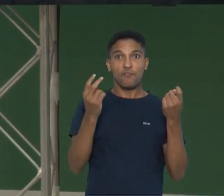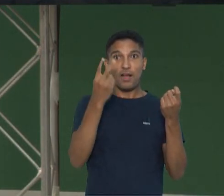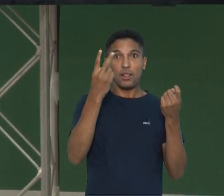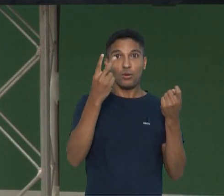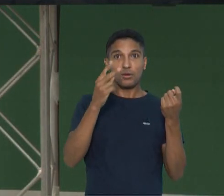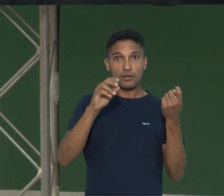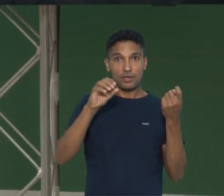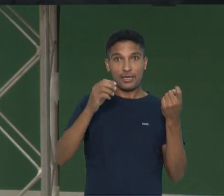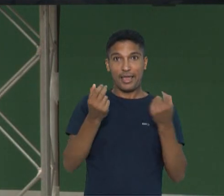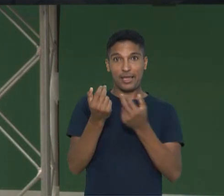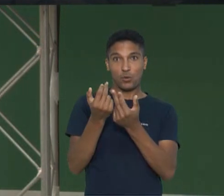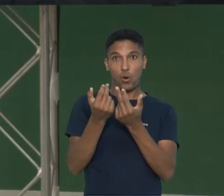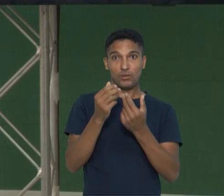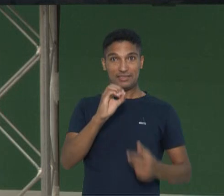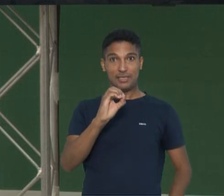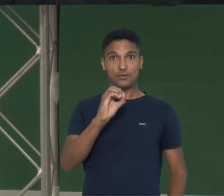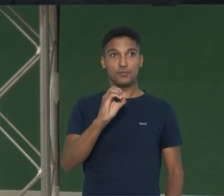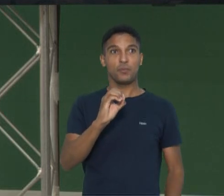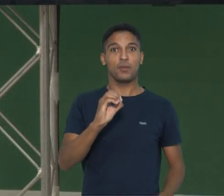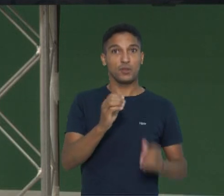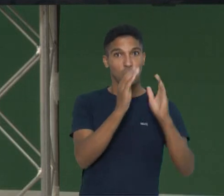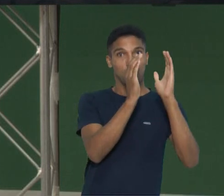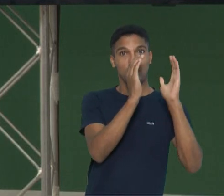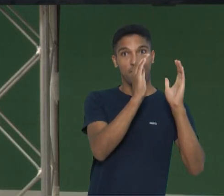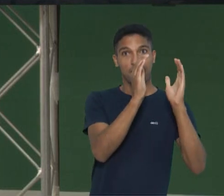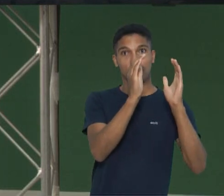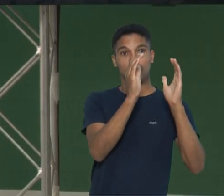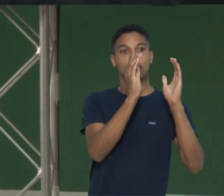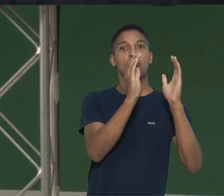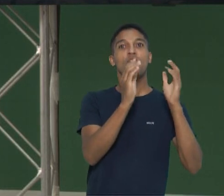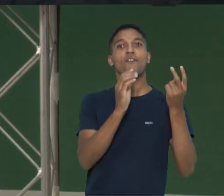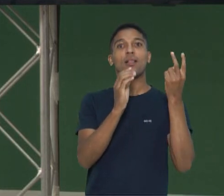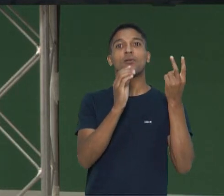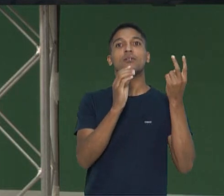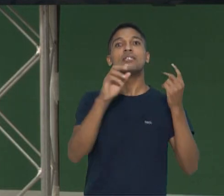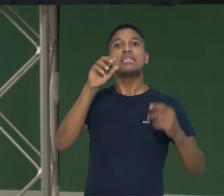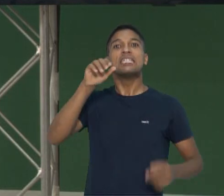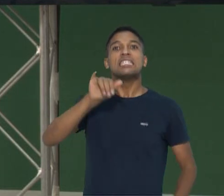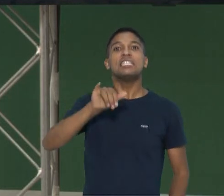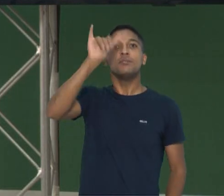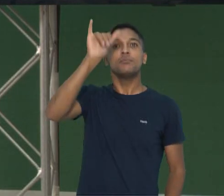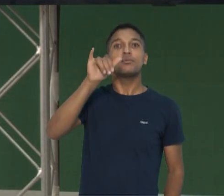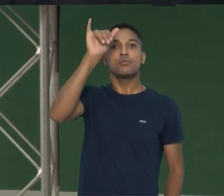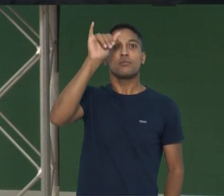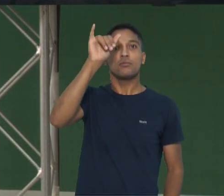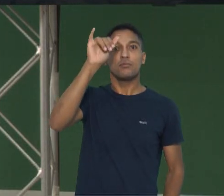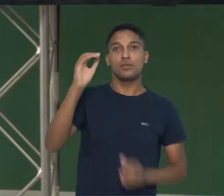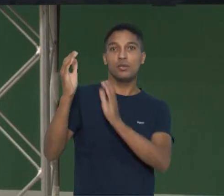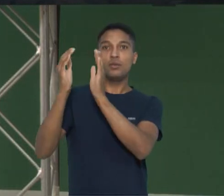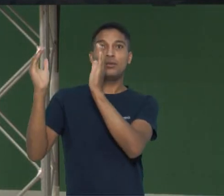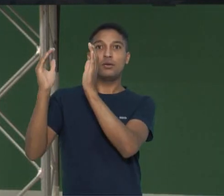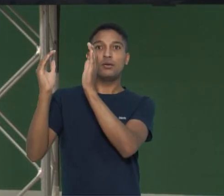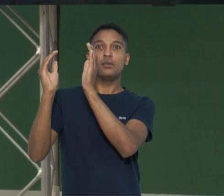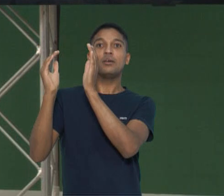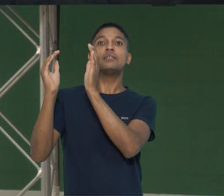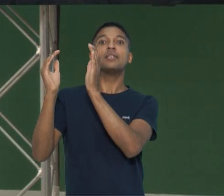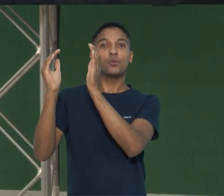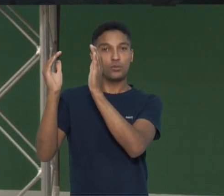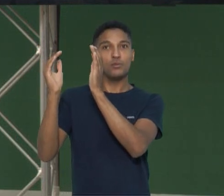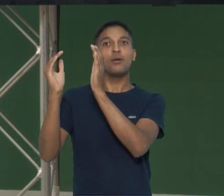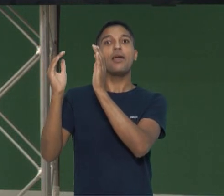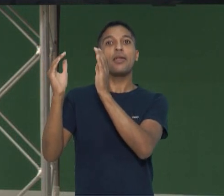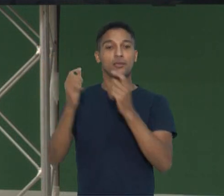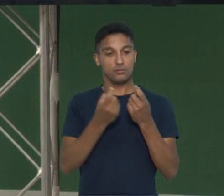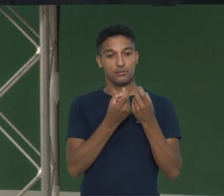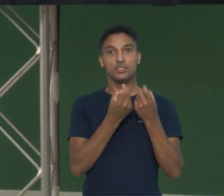hipérbole sobre o eixo y, segunda hipérbole sobre o eixo x. Então, não estão sobre o mesmo eixo, x